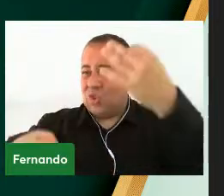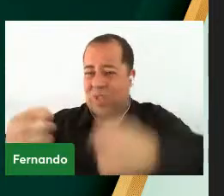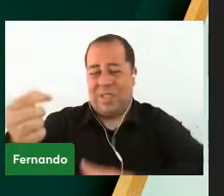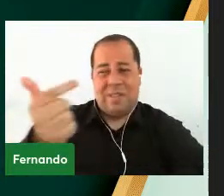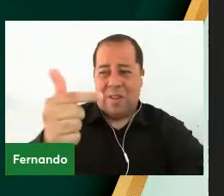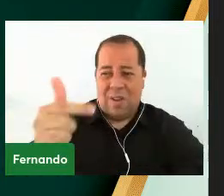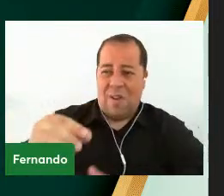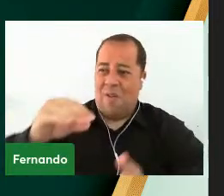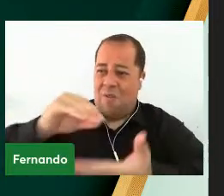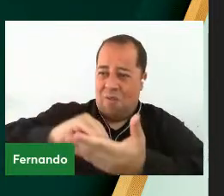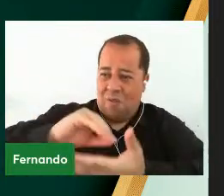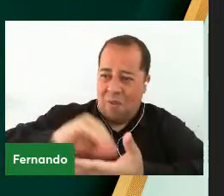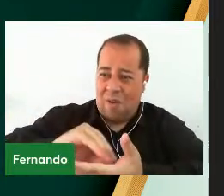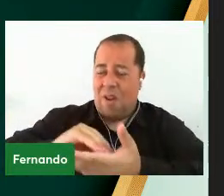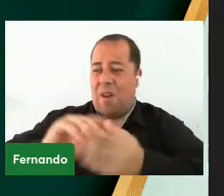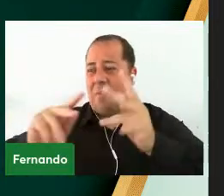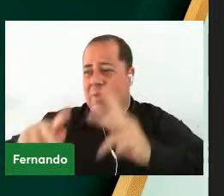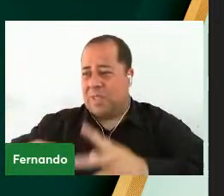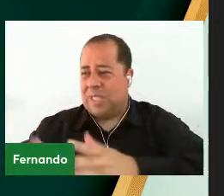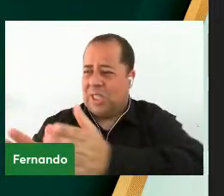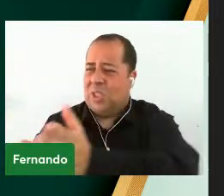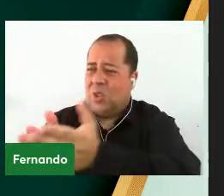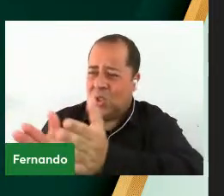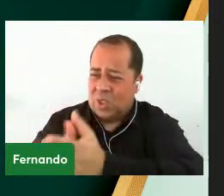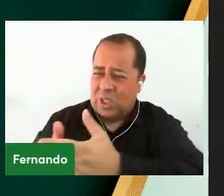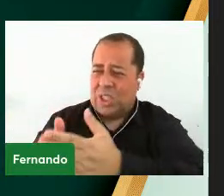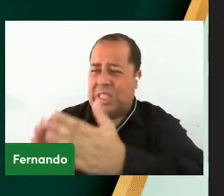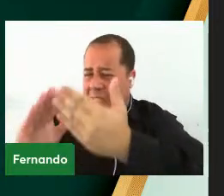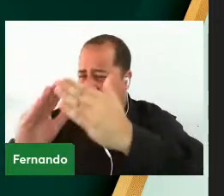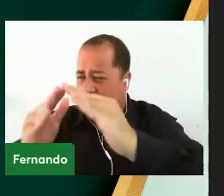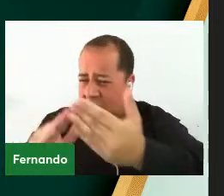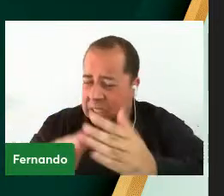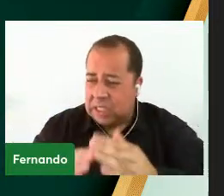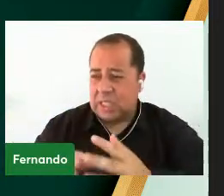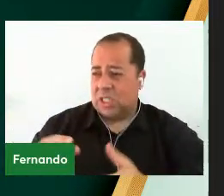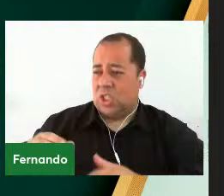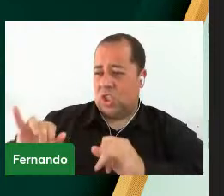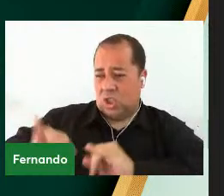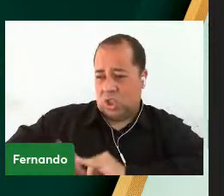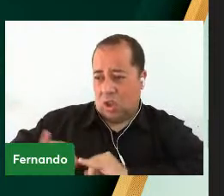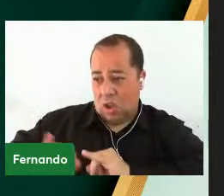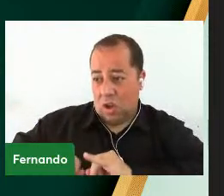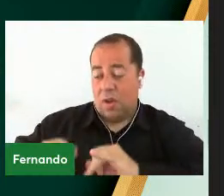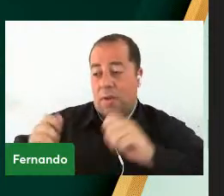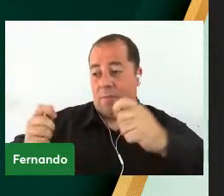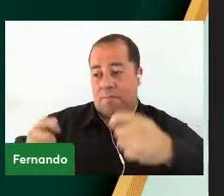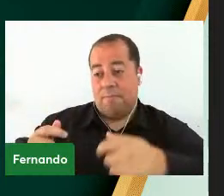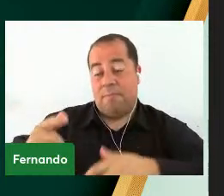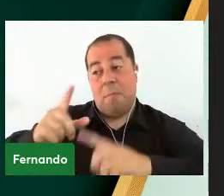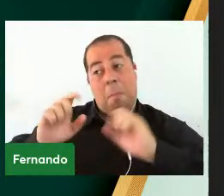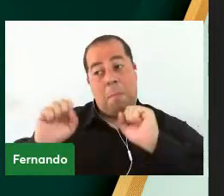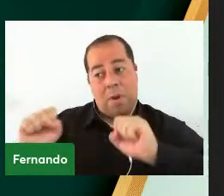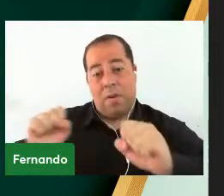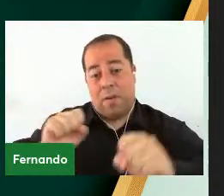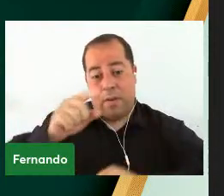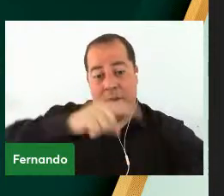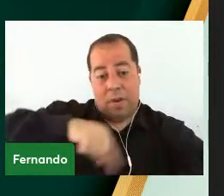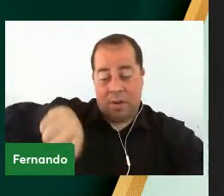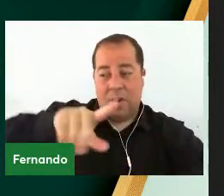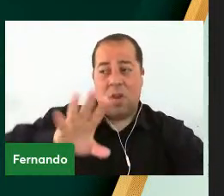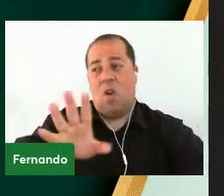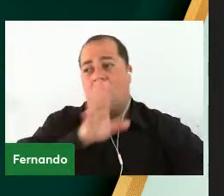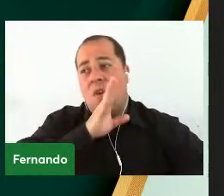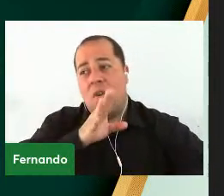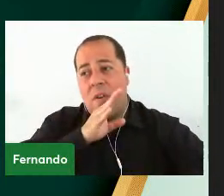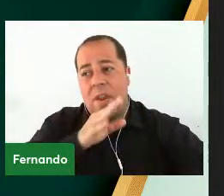em situação de vulnerabilidade socioeconômica. É provável que muitos de nós conheçamos alguém que,